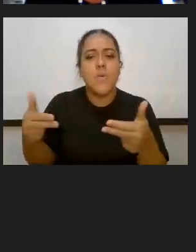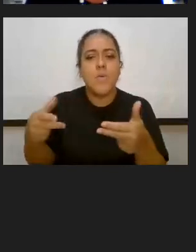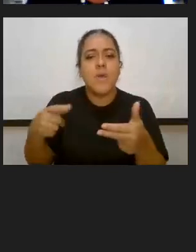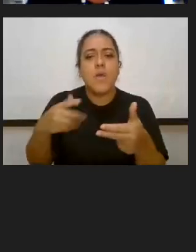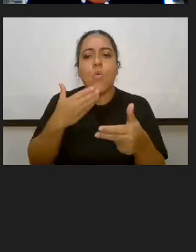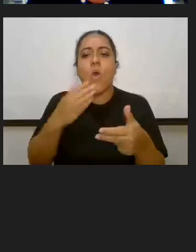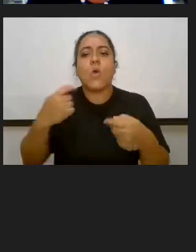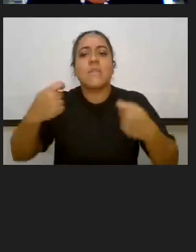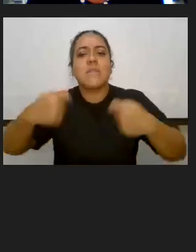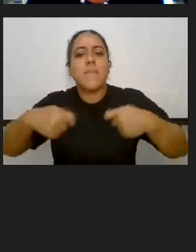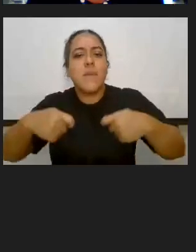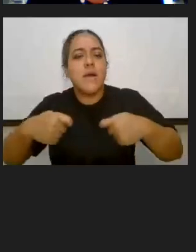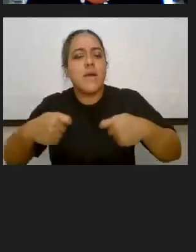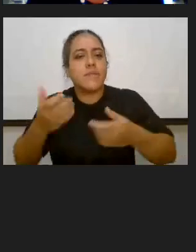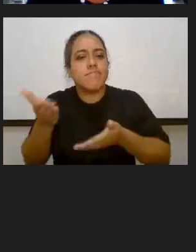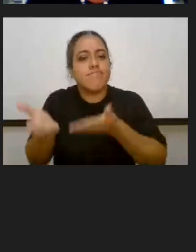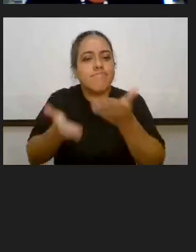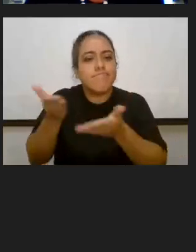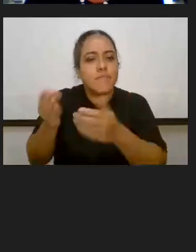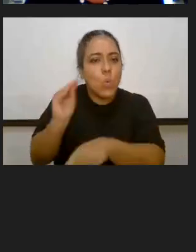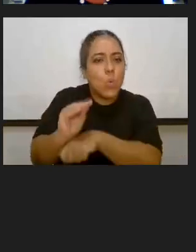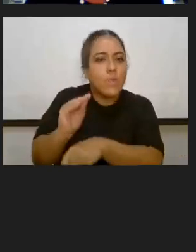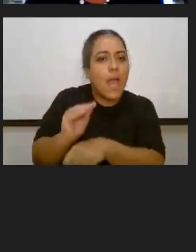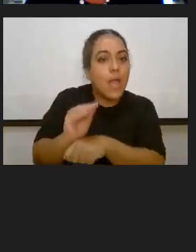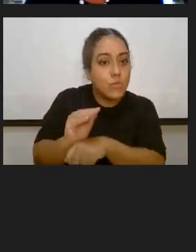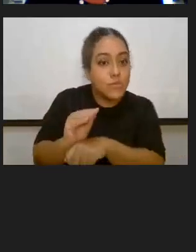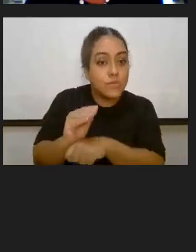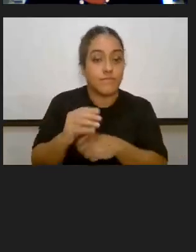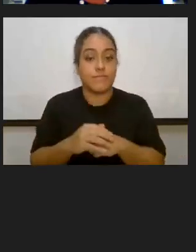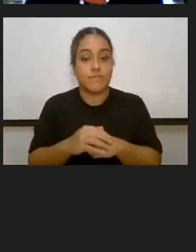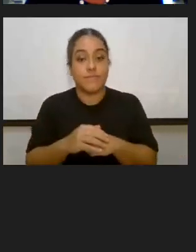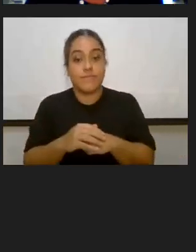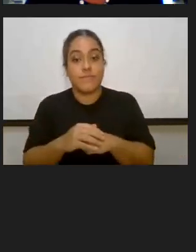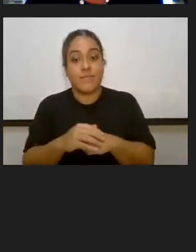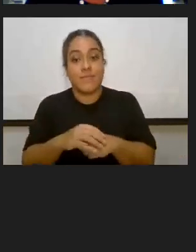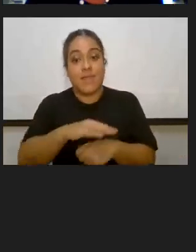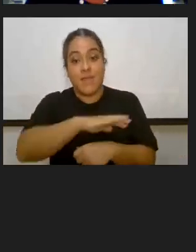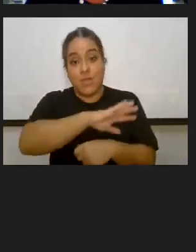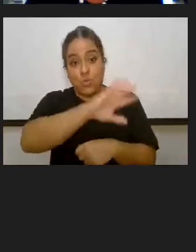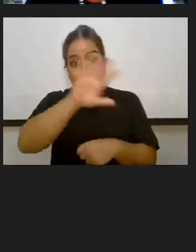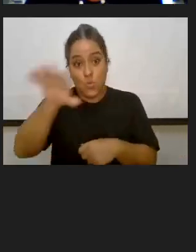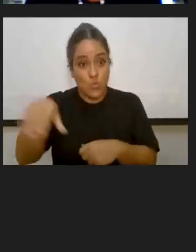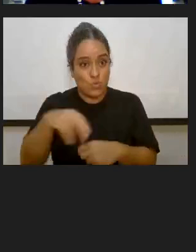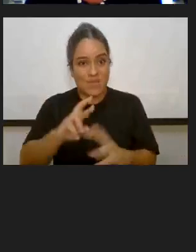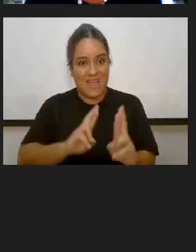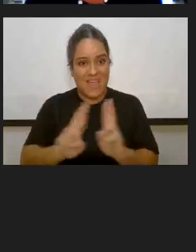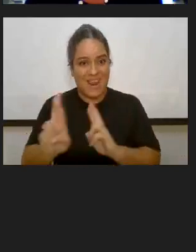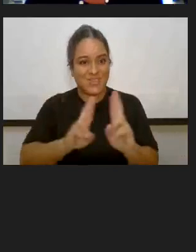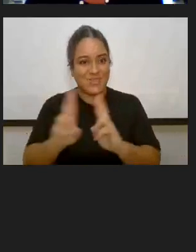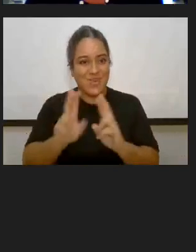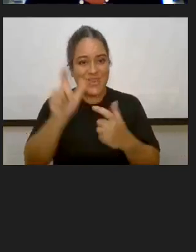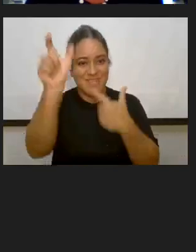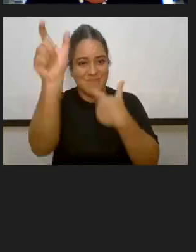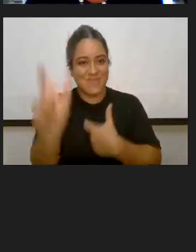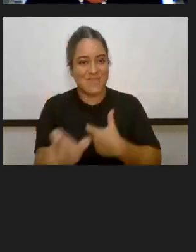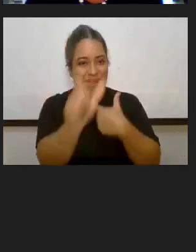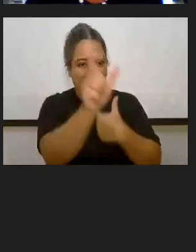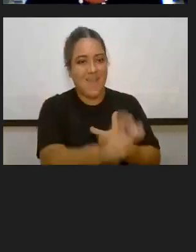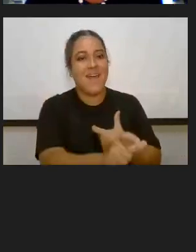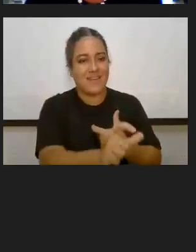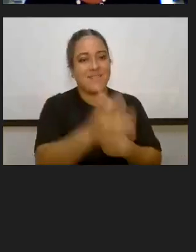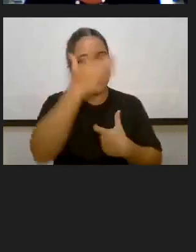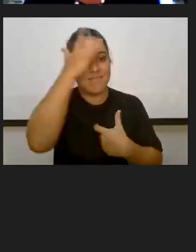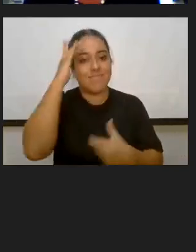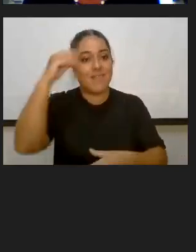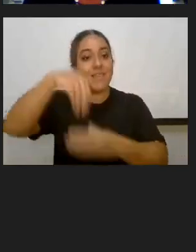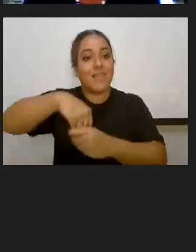que demandam maiores cuidados. Essas relações interpessoais no meu espaço de trabalho,